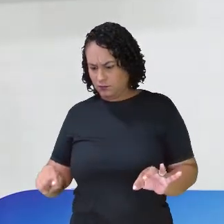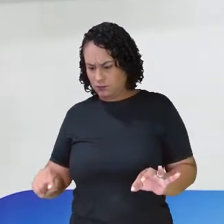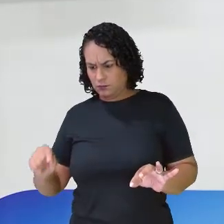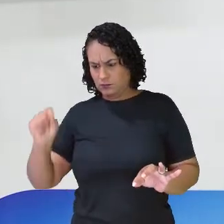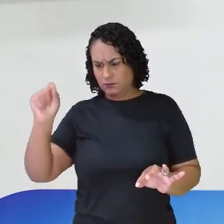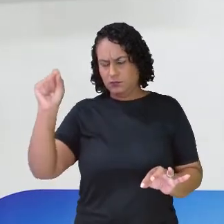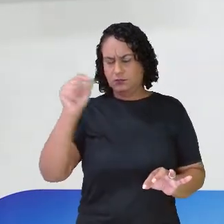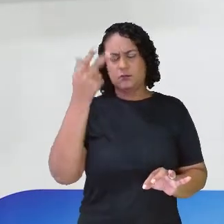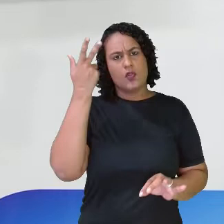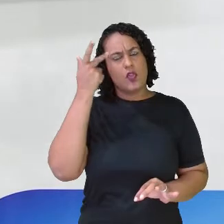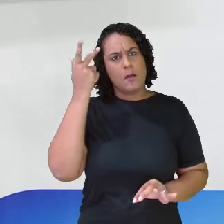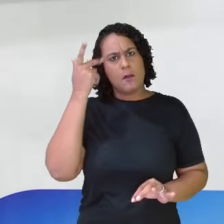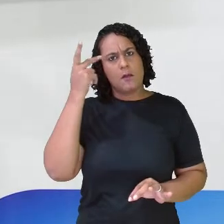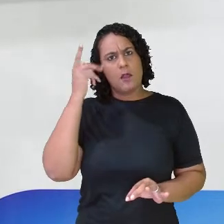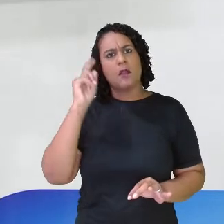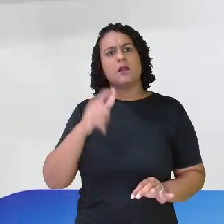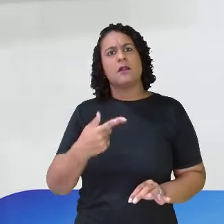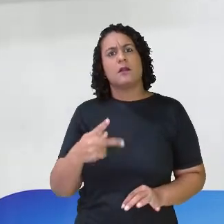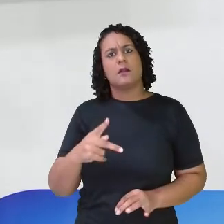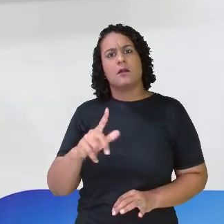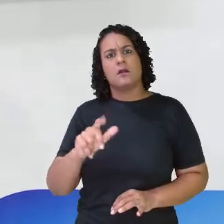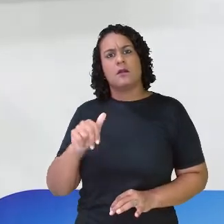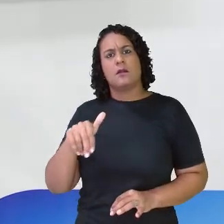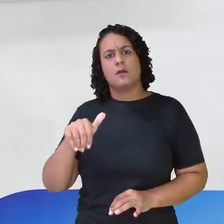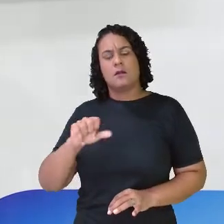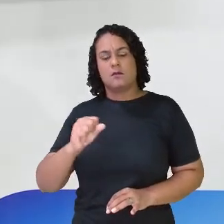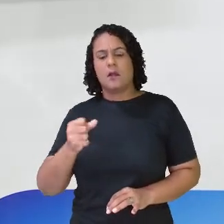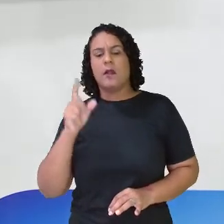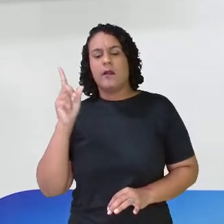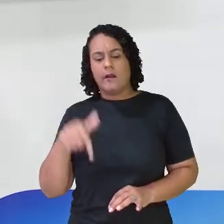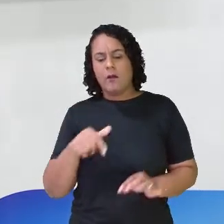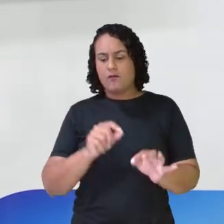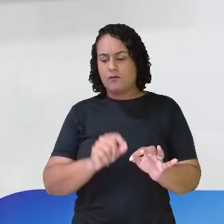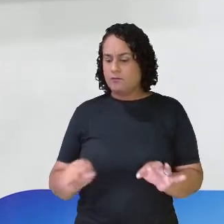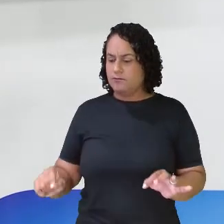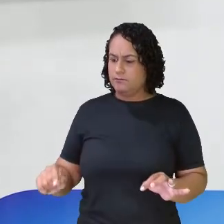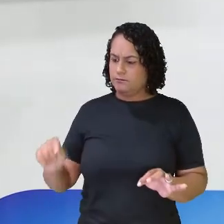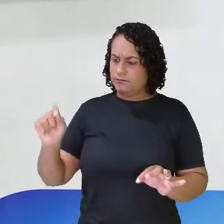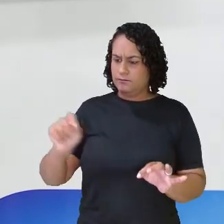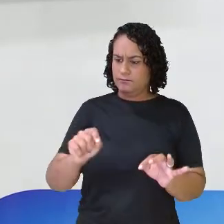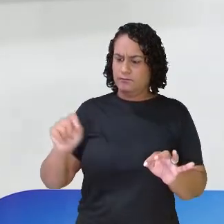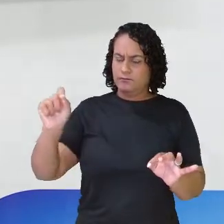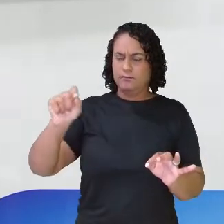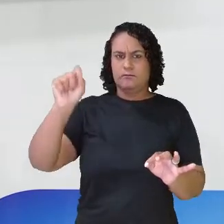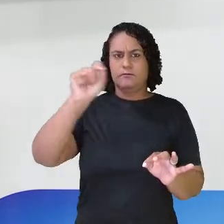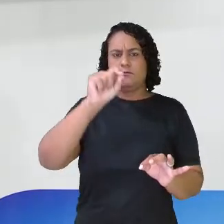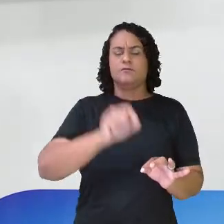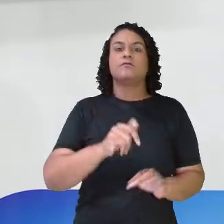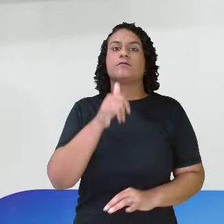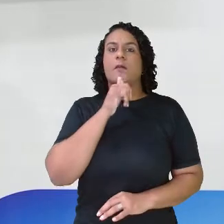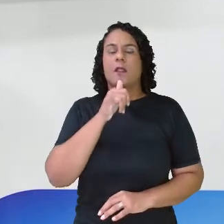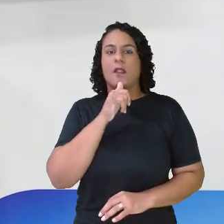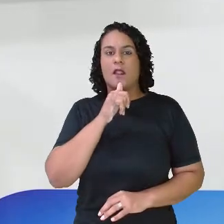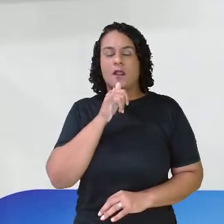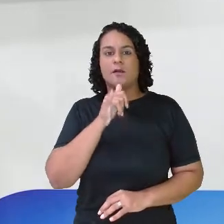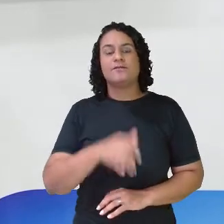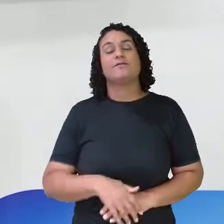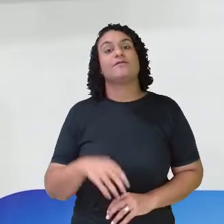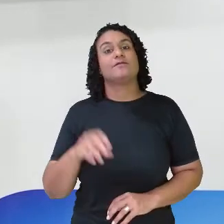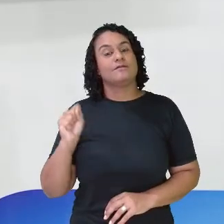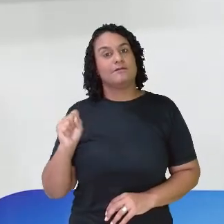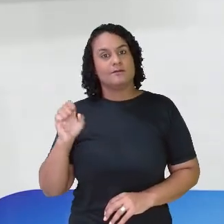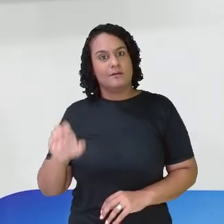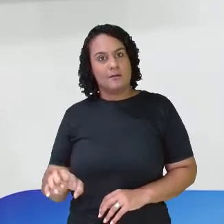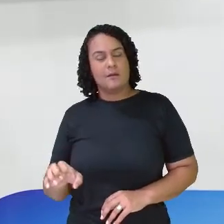Normalmente as figuras planas, elas são contornáveis, vamos dizer assim. Por exemplo, se a